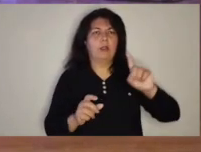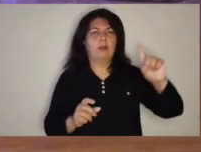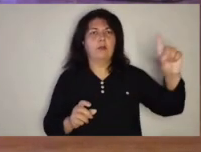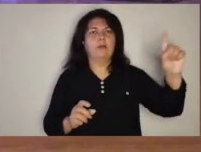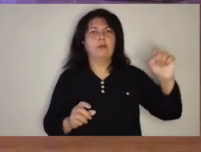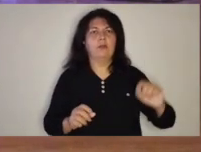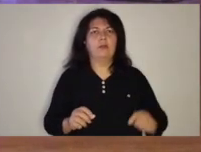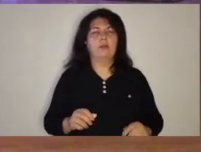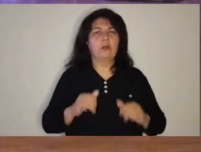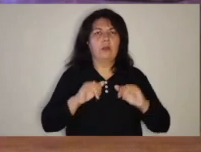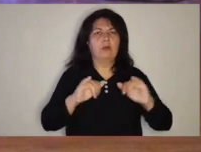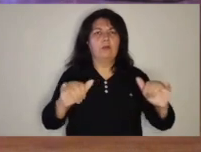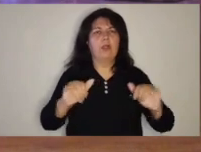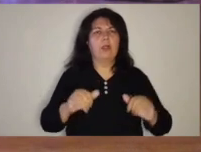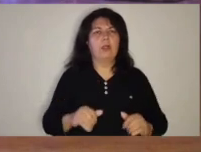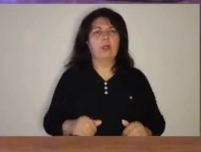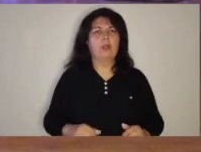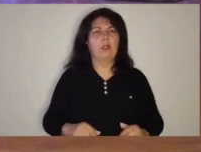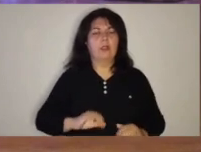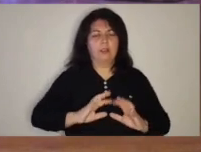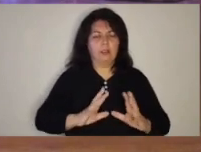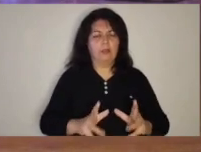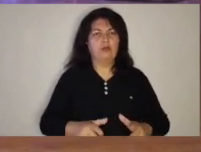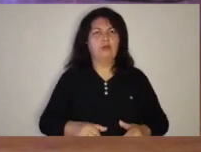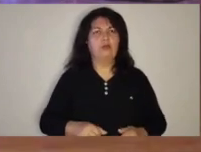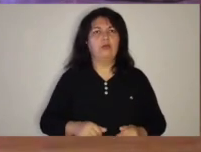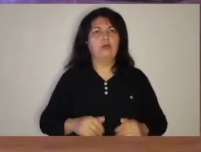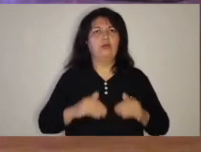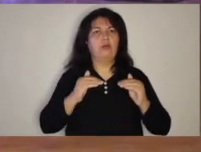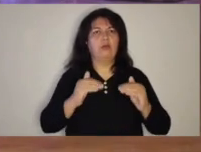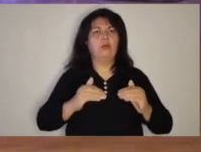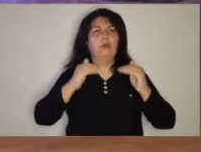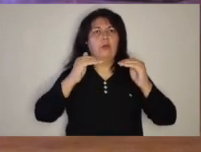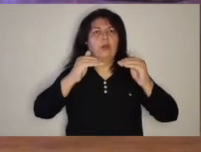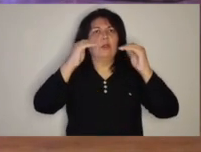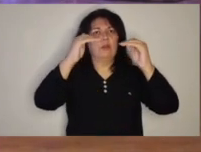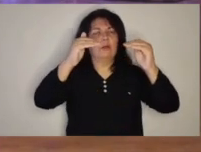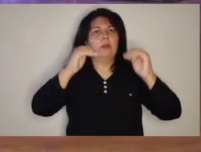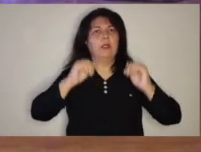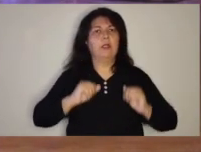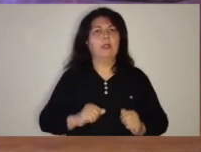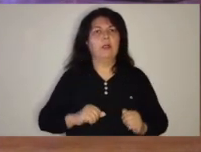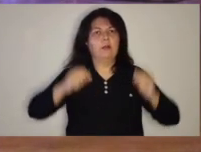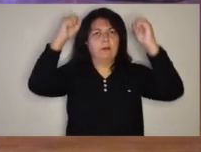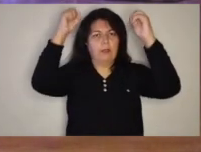Senhor que tudo quanto nós fizermos vai prosperar.